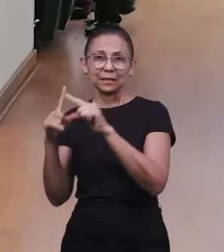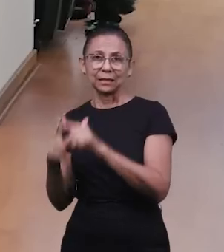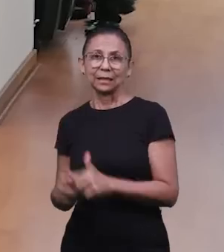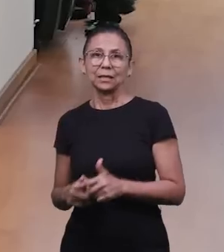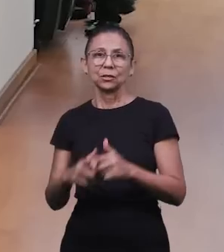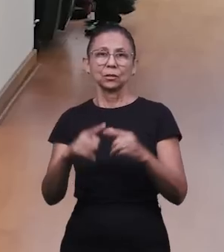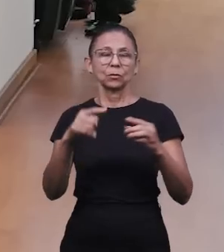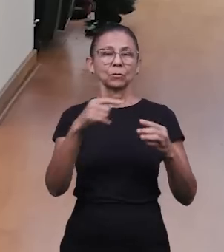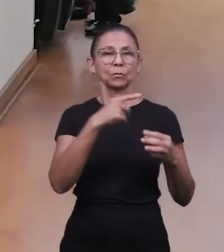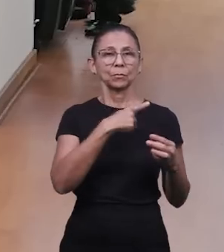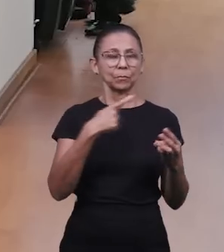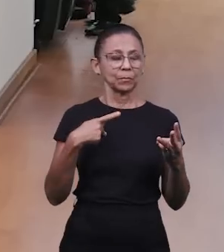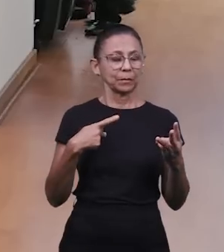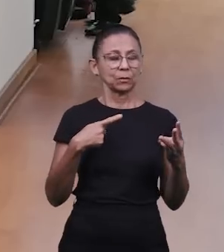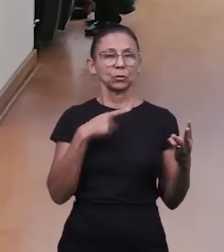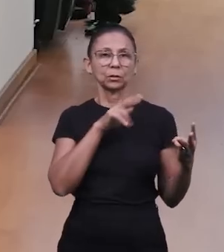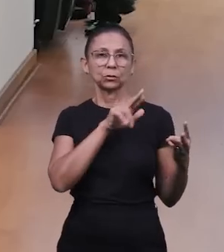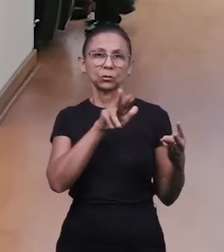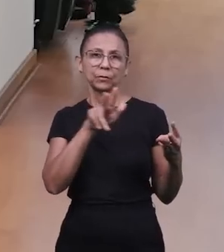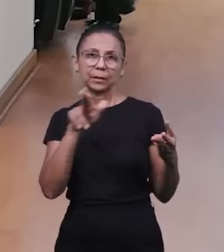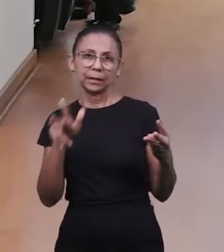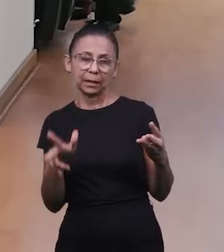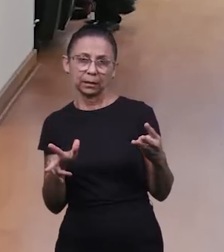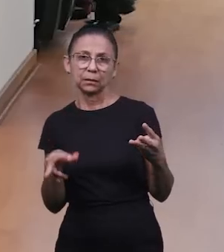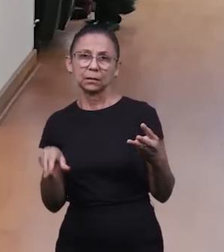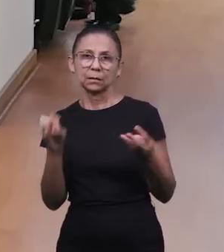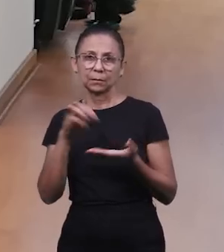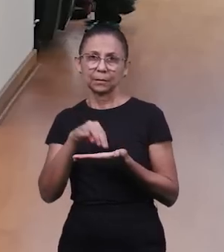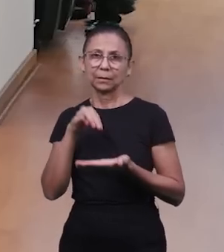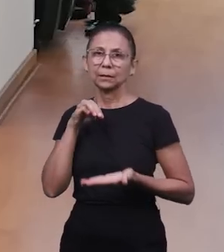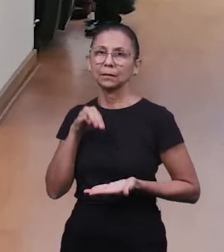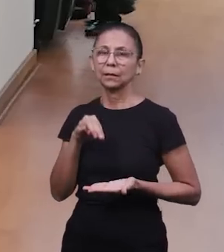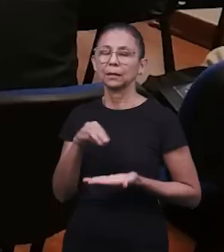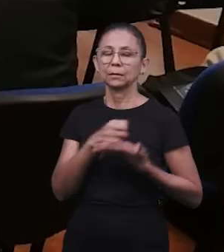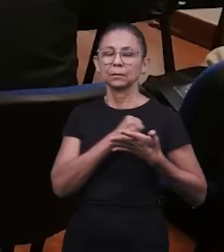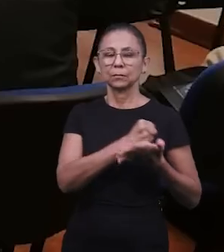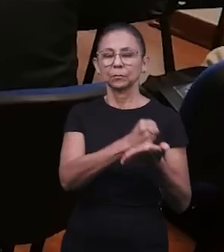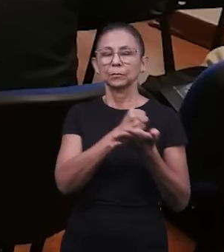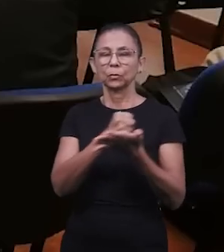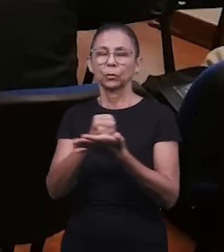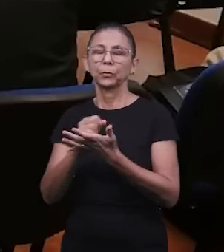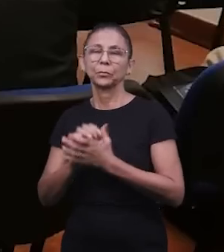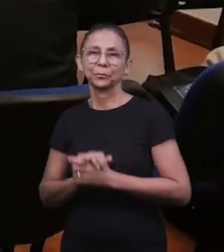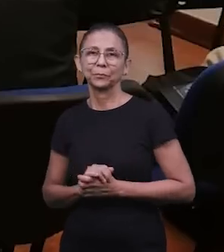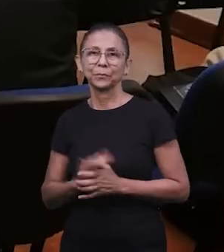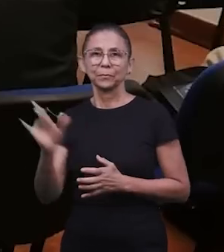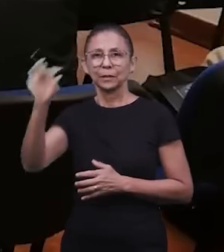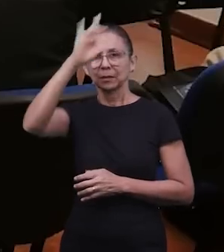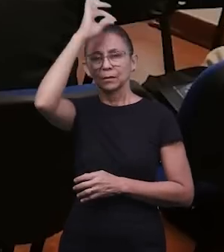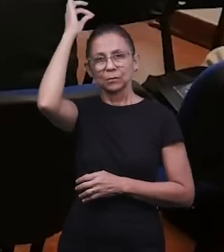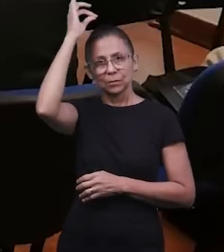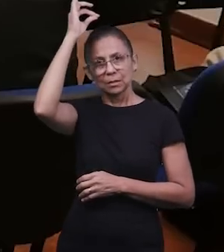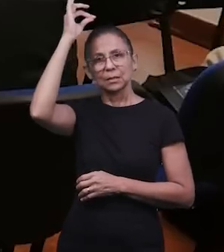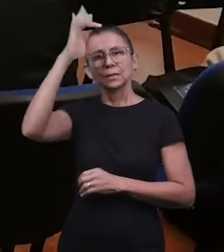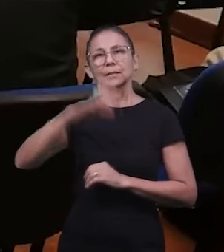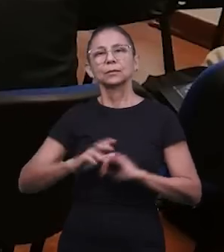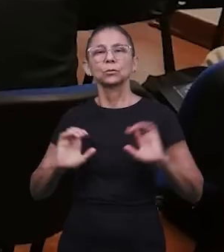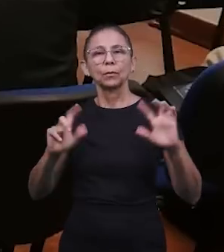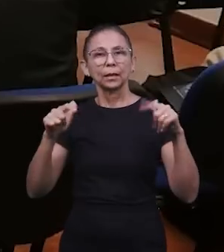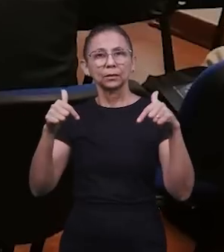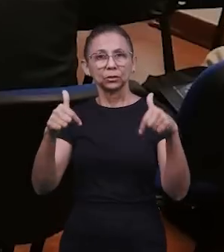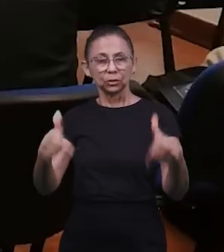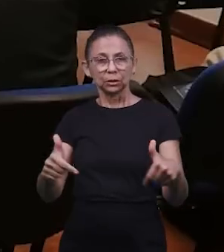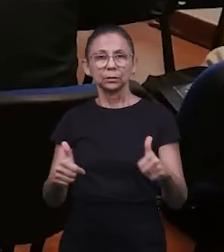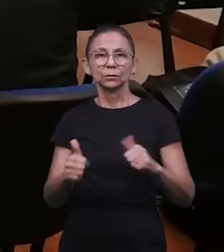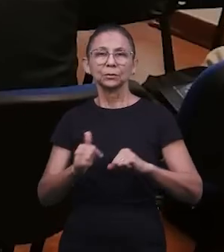igreja de Setúbal, sob o ministério do pastor Gilmar Barria. Em todas as igrejas foi notória a operação do Espírito Santo e a alegria